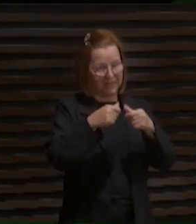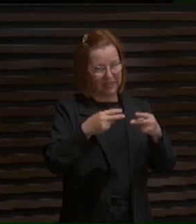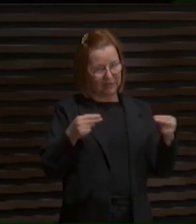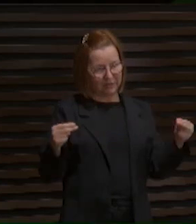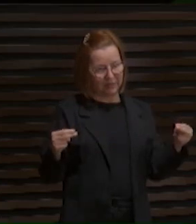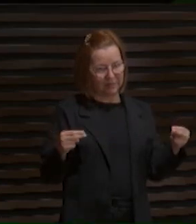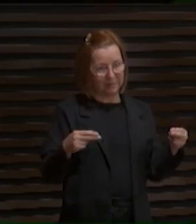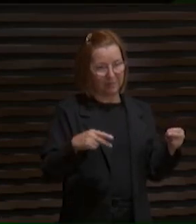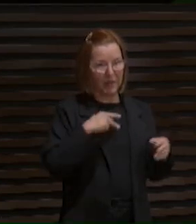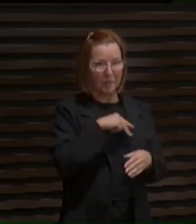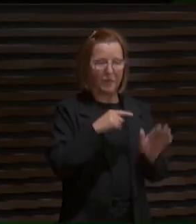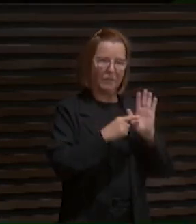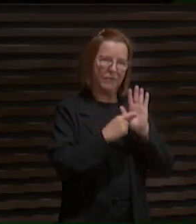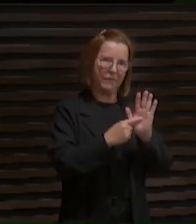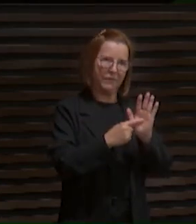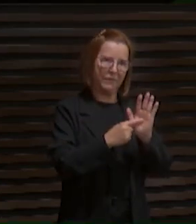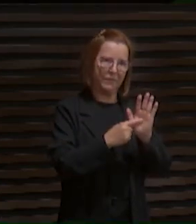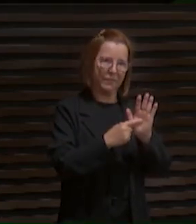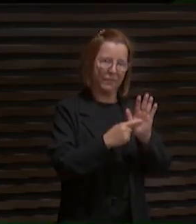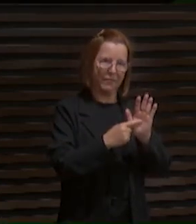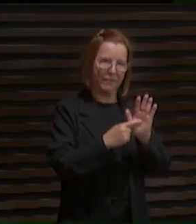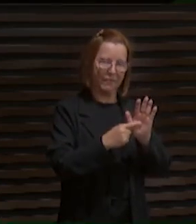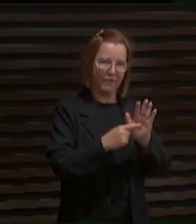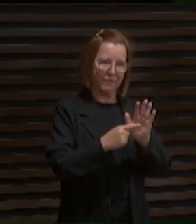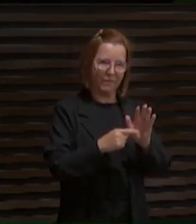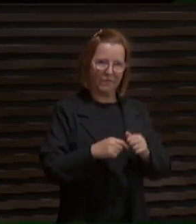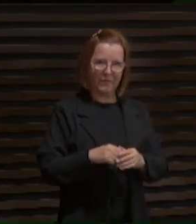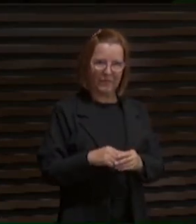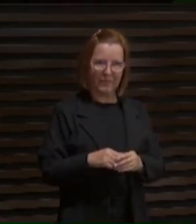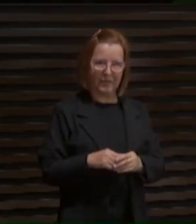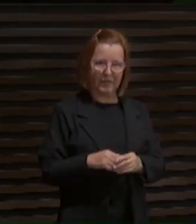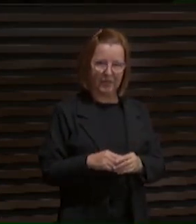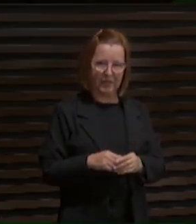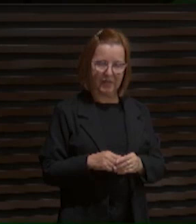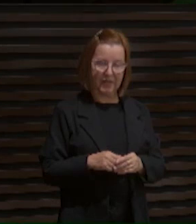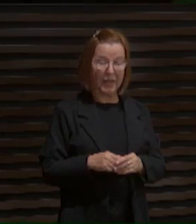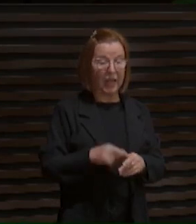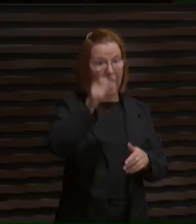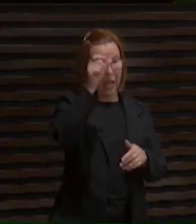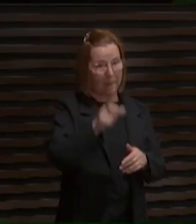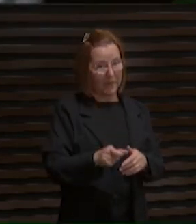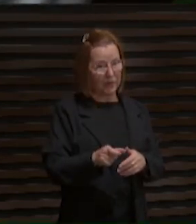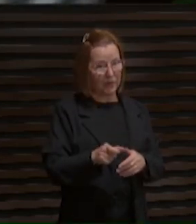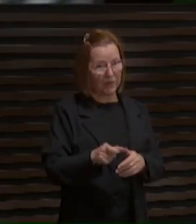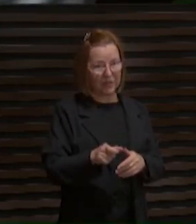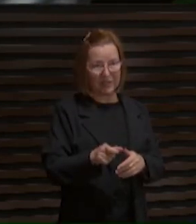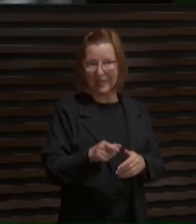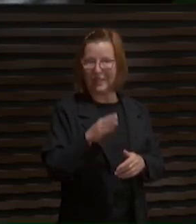Paulo mostra que aquele que não o conheceu não tem